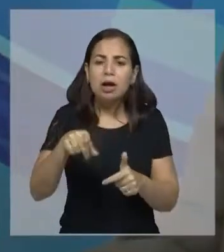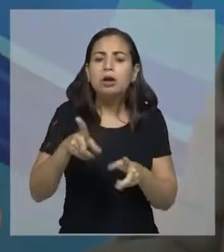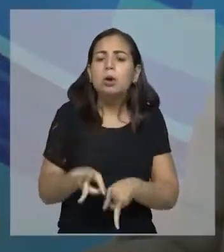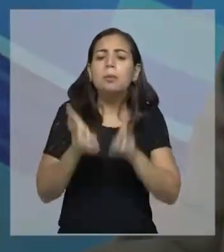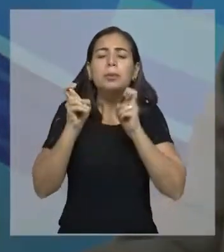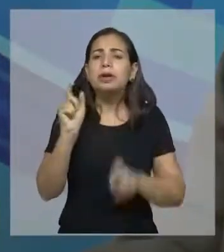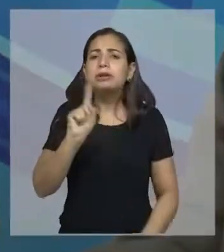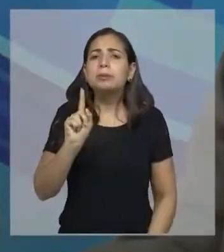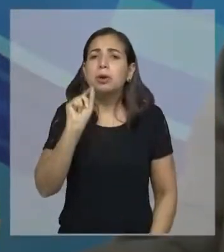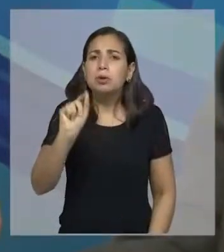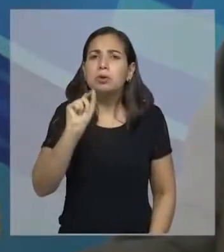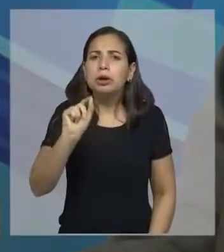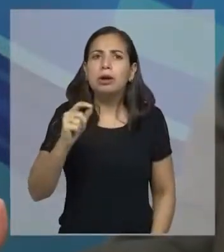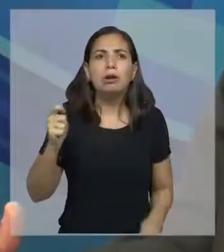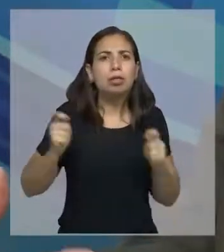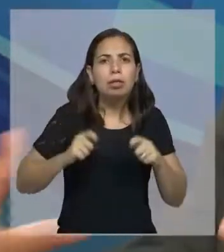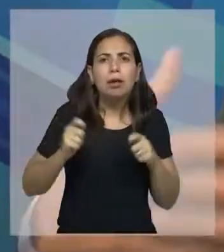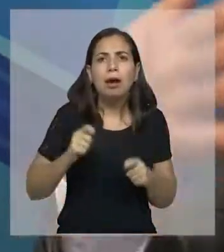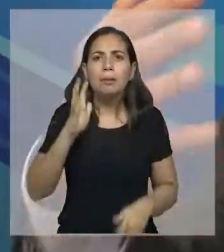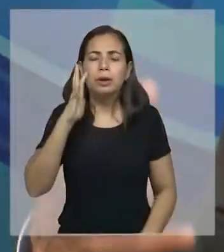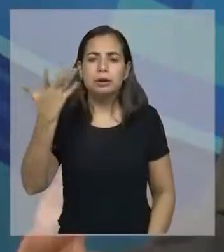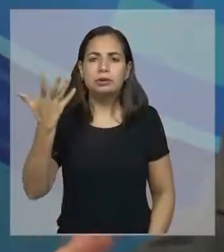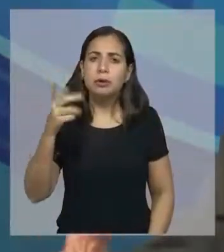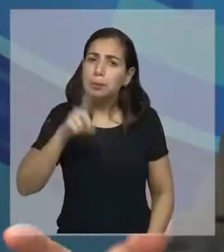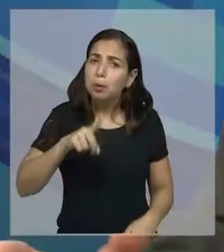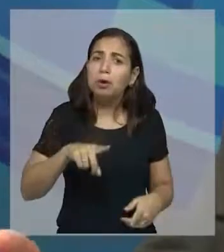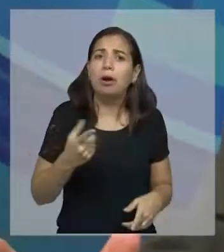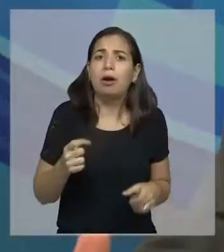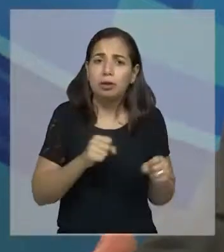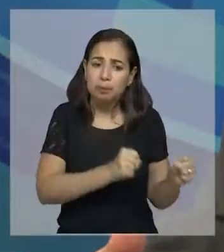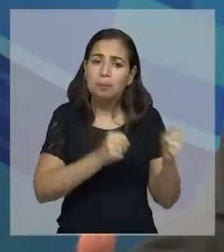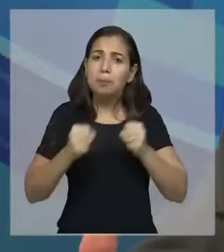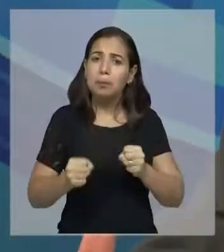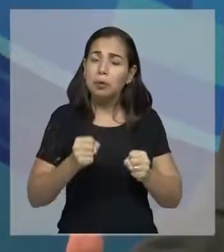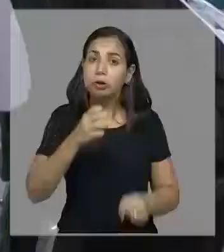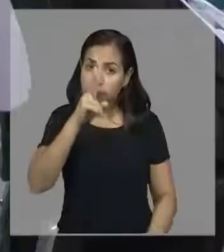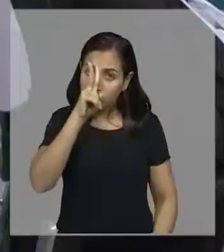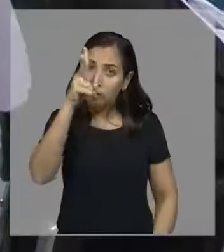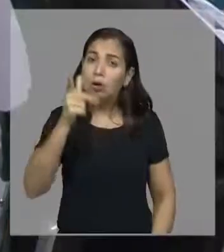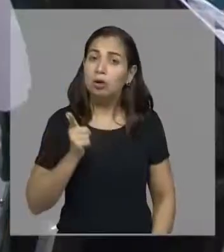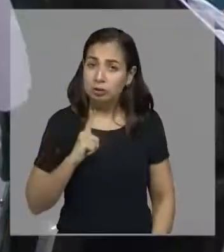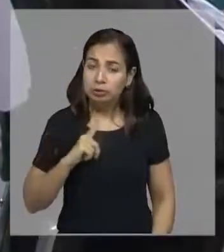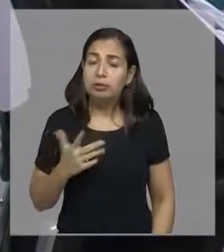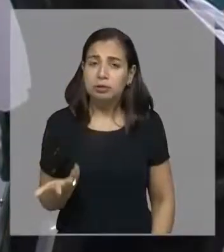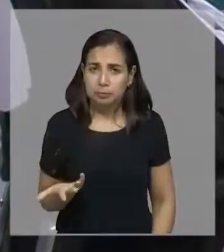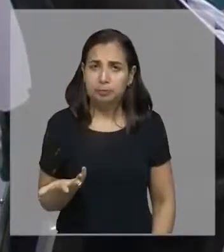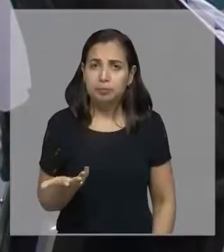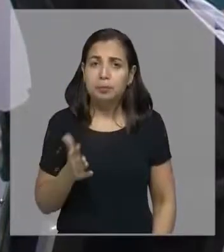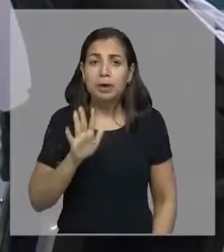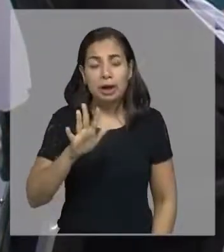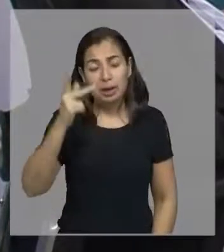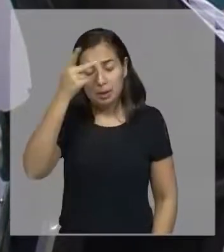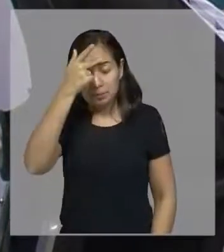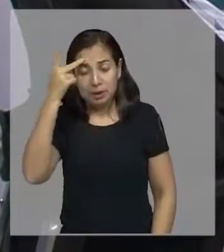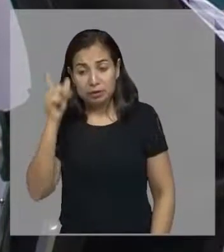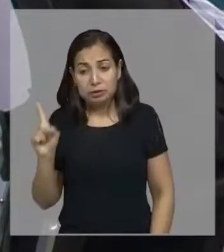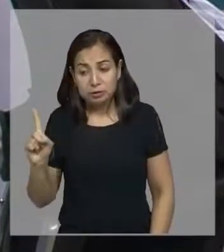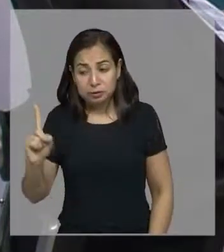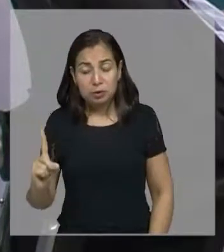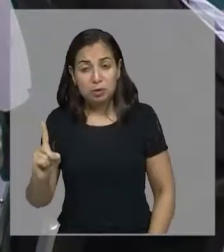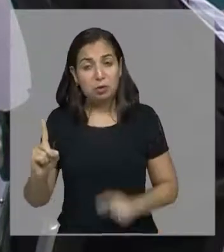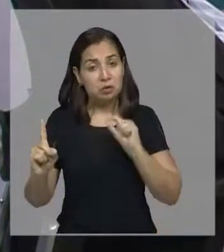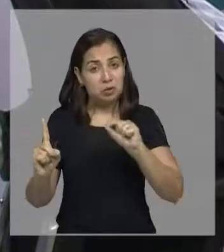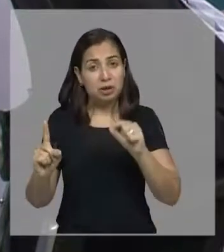partir da Constituição de 88. Mas um sujeito muito repudiado, com razão, pela sociedade brasileira, o Eduardo